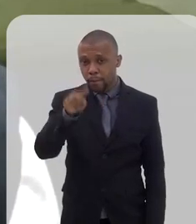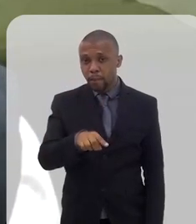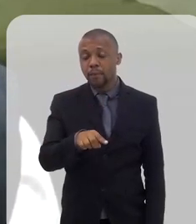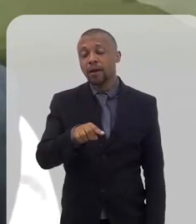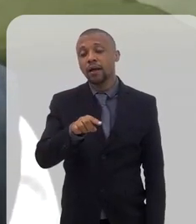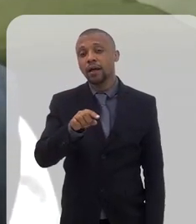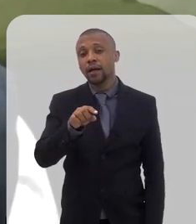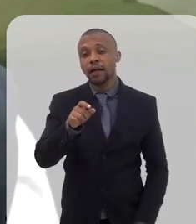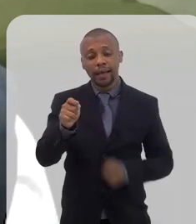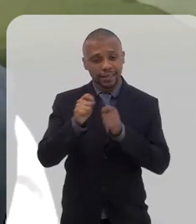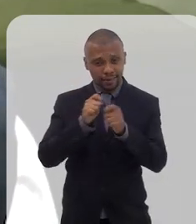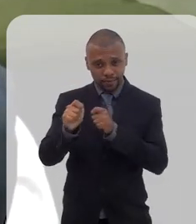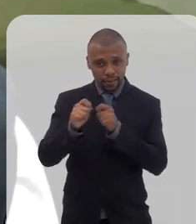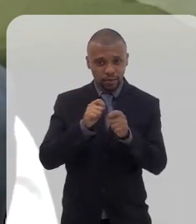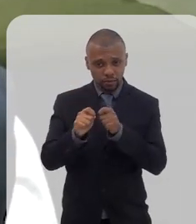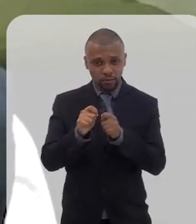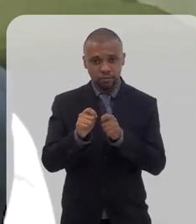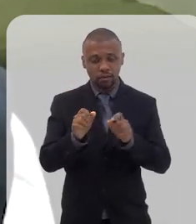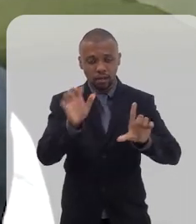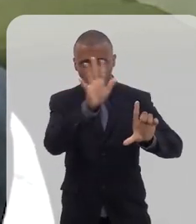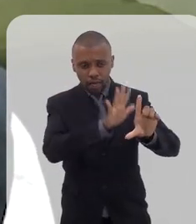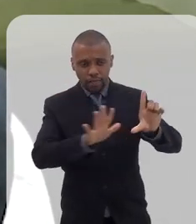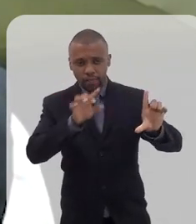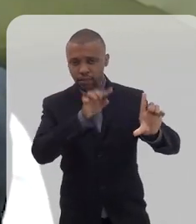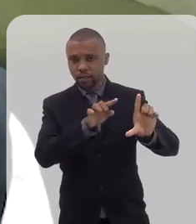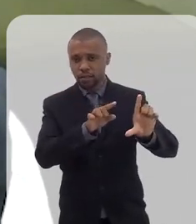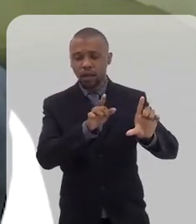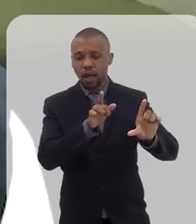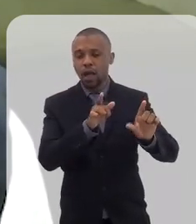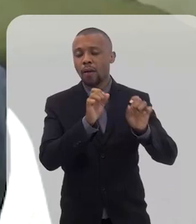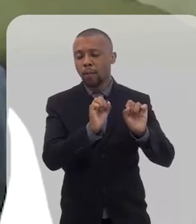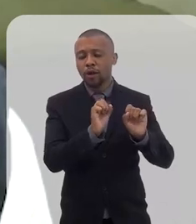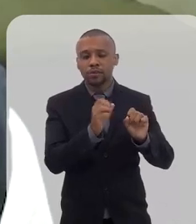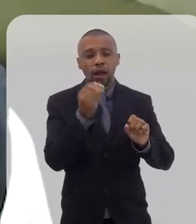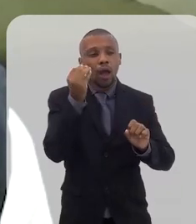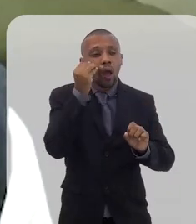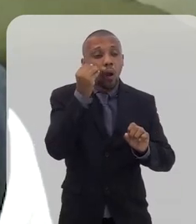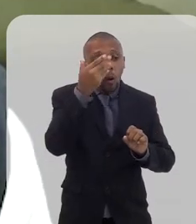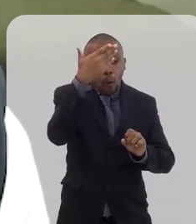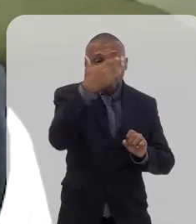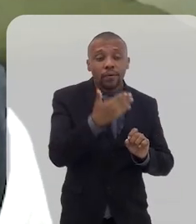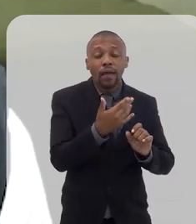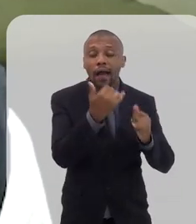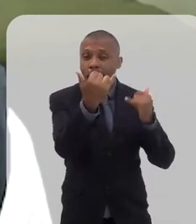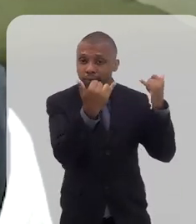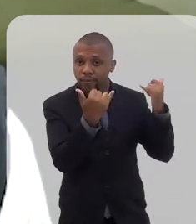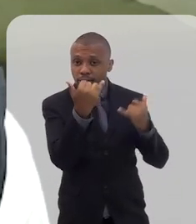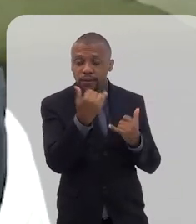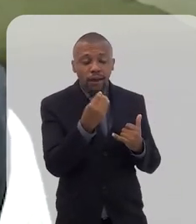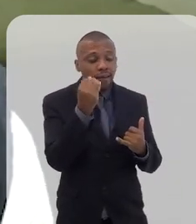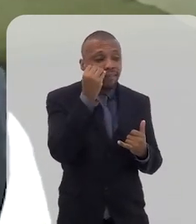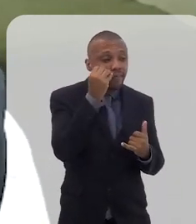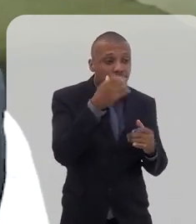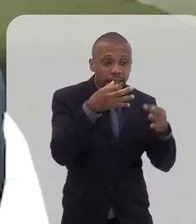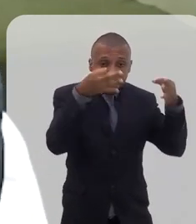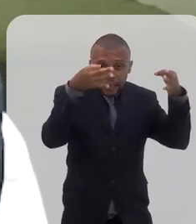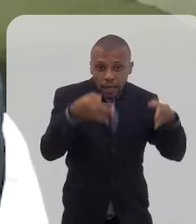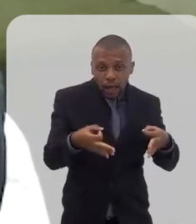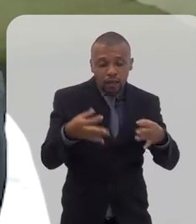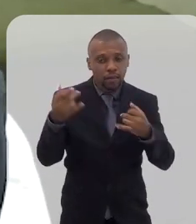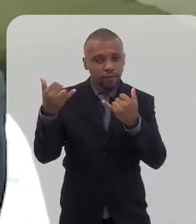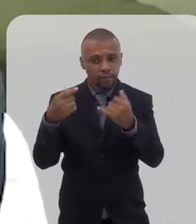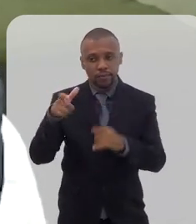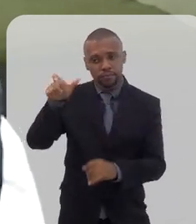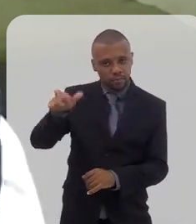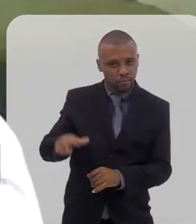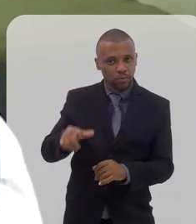respondendo.ibge.gov.br/entrevistador e lá ele pode conferir as informações que a pessoa que bateu na porta dele deu e verificar se é mesmo o